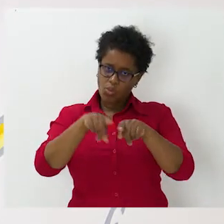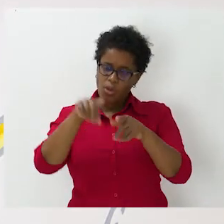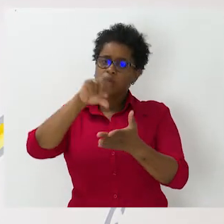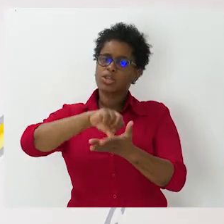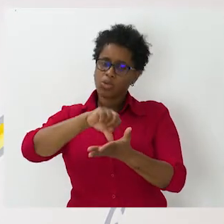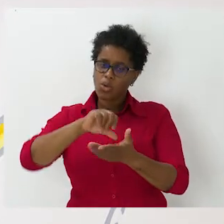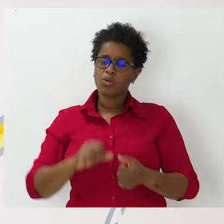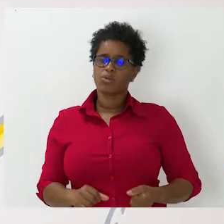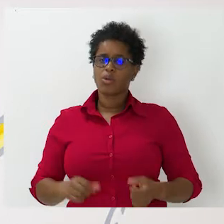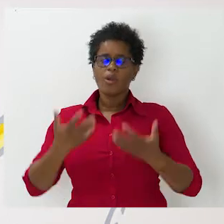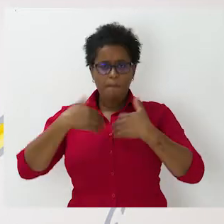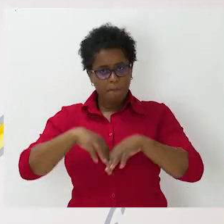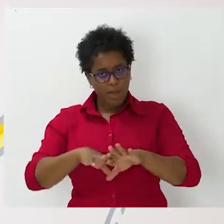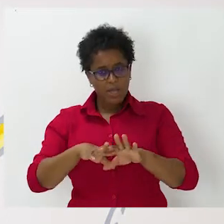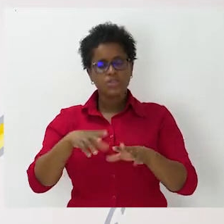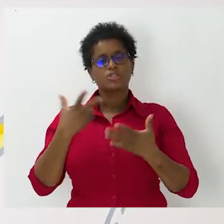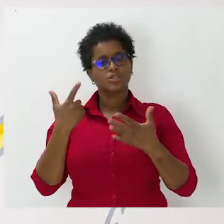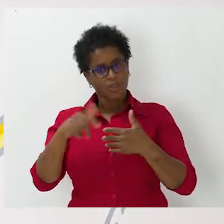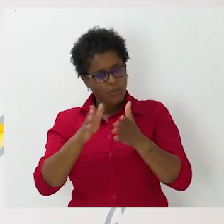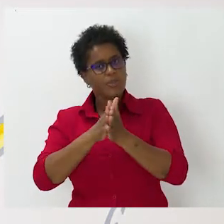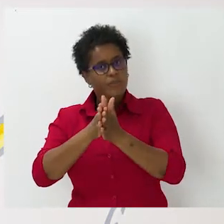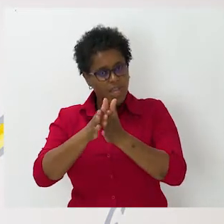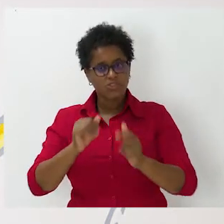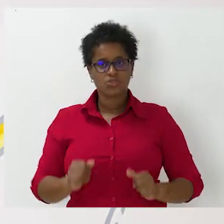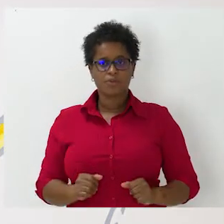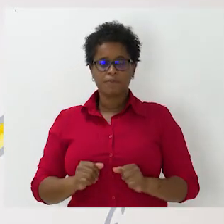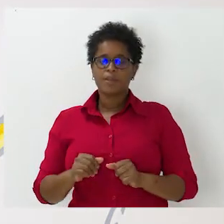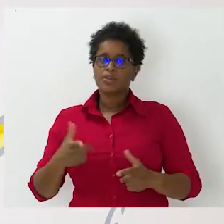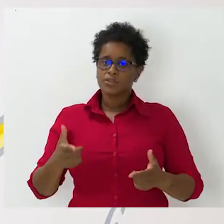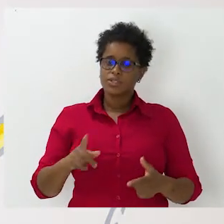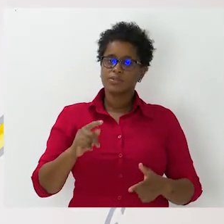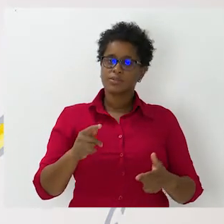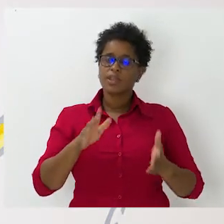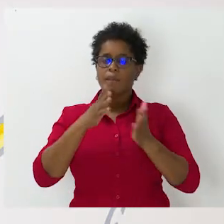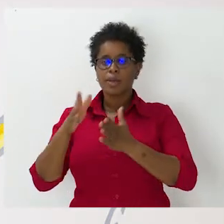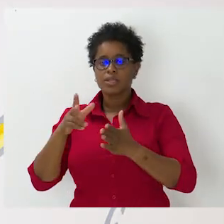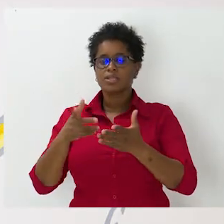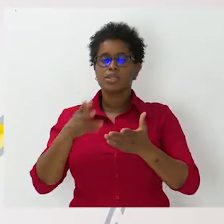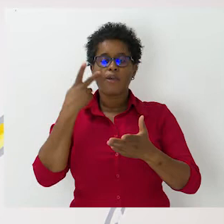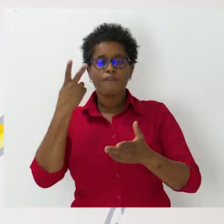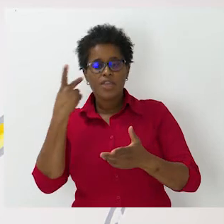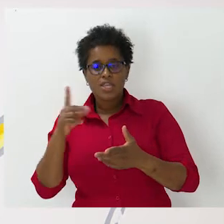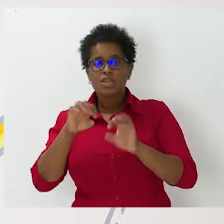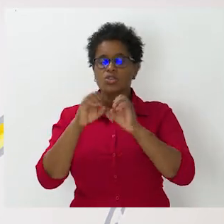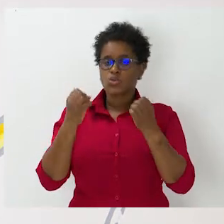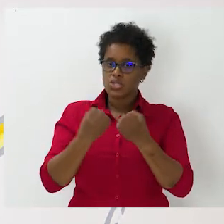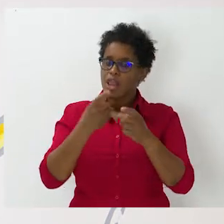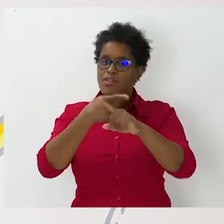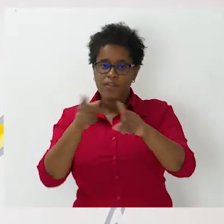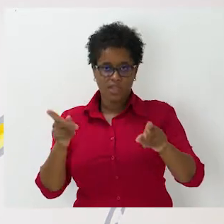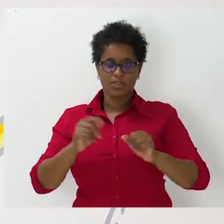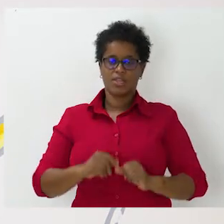território, mas privilégio de ascensão na vida social é